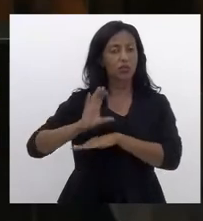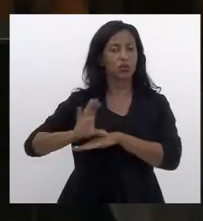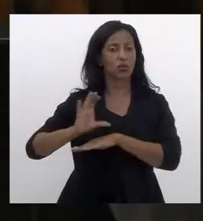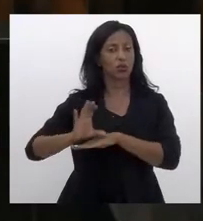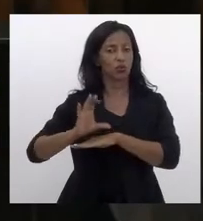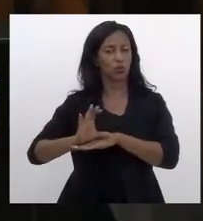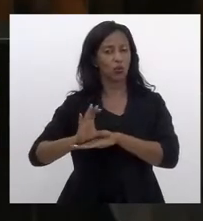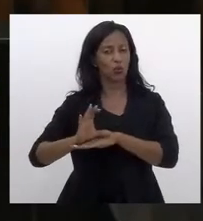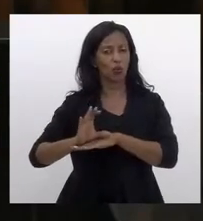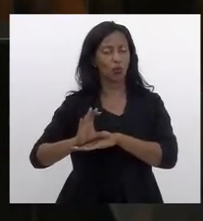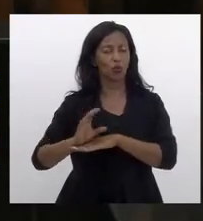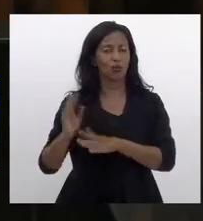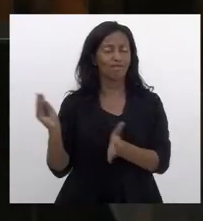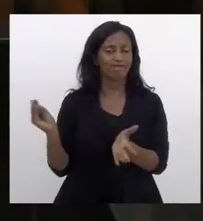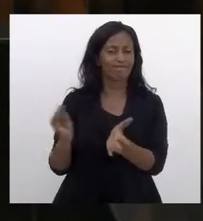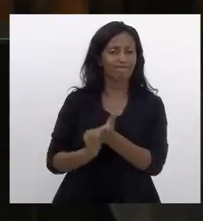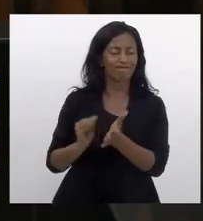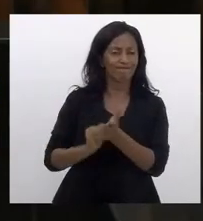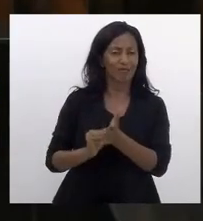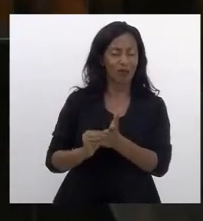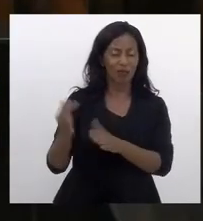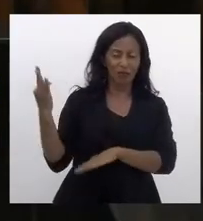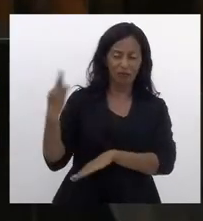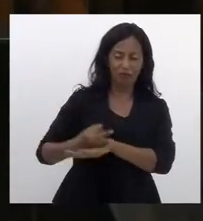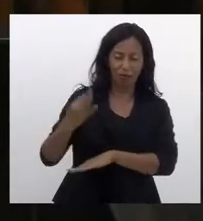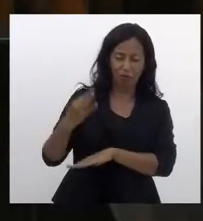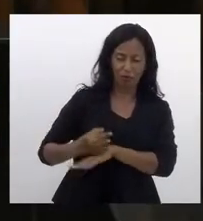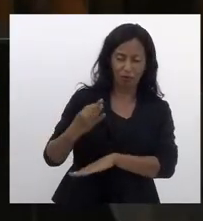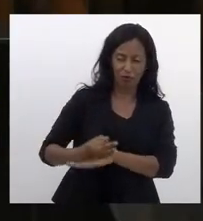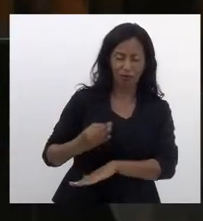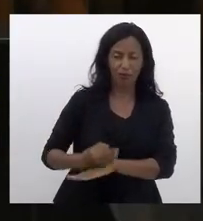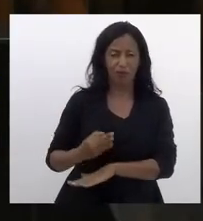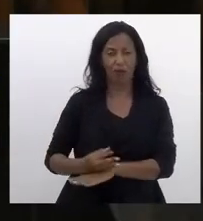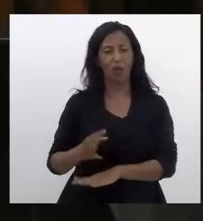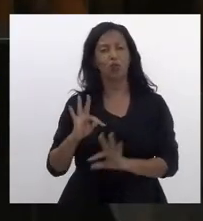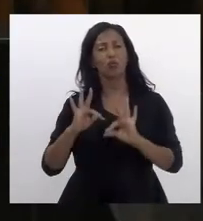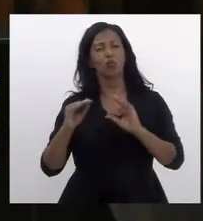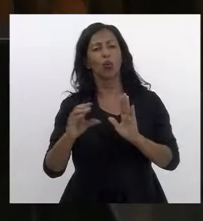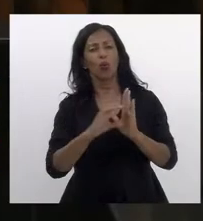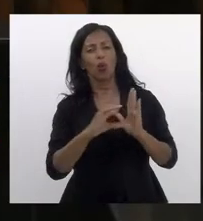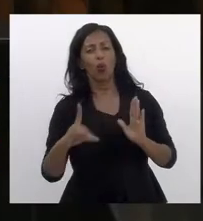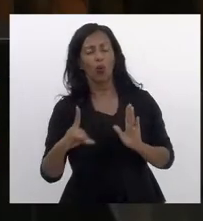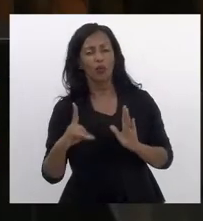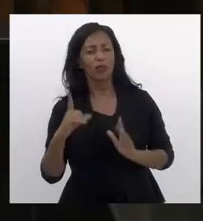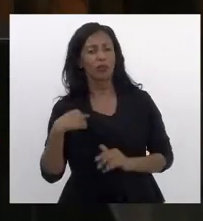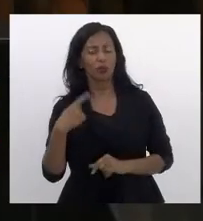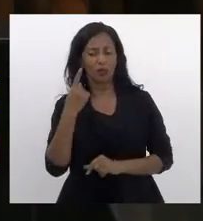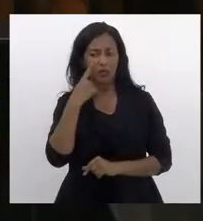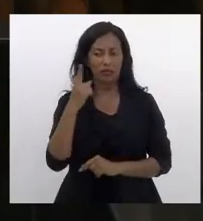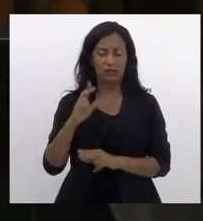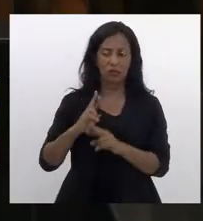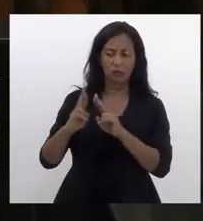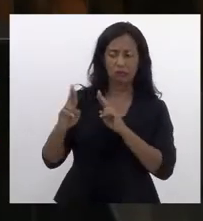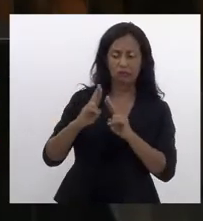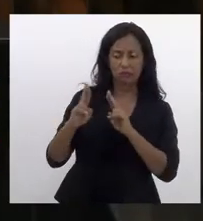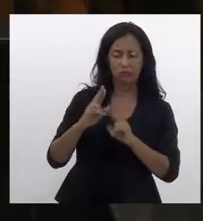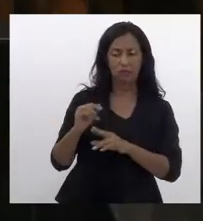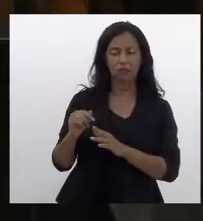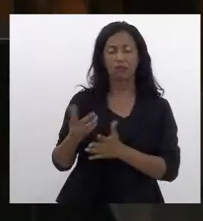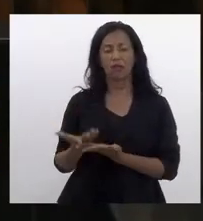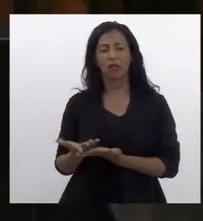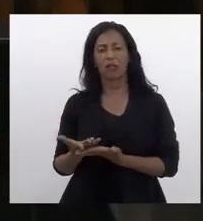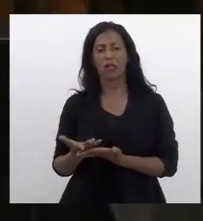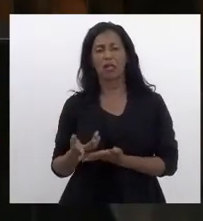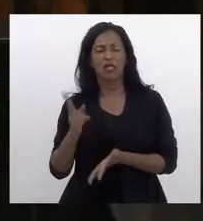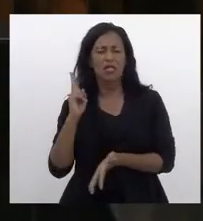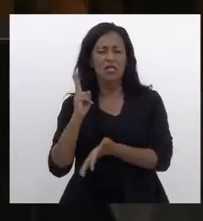altos índices de evasão. E segundo, todos os coordenadores de curso que a gente consulta, o principal aspecto